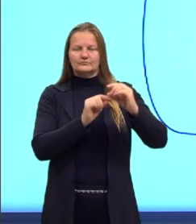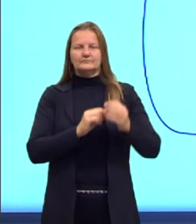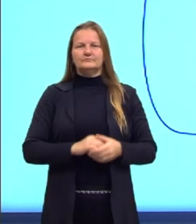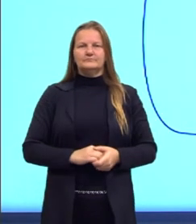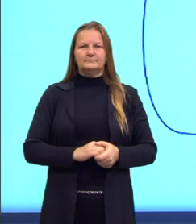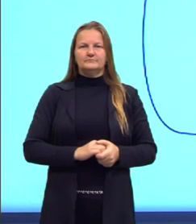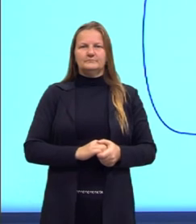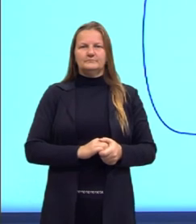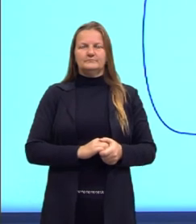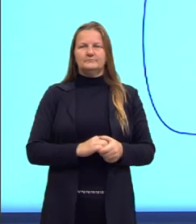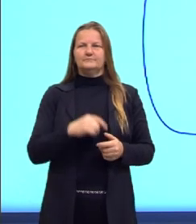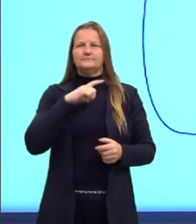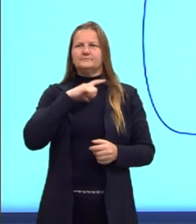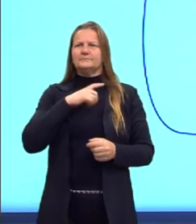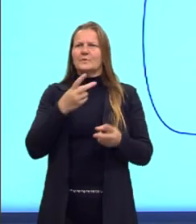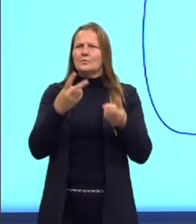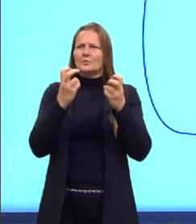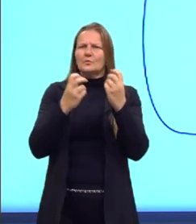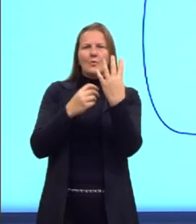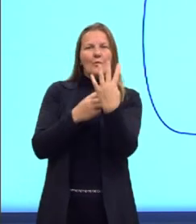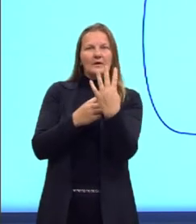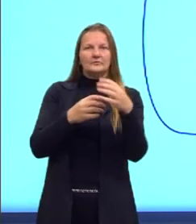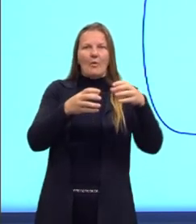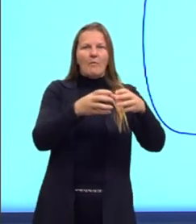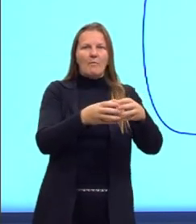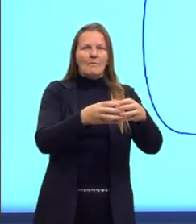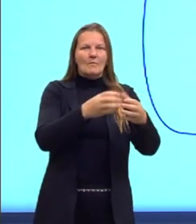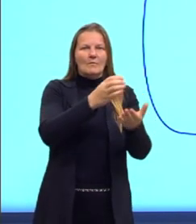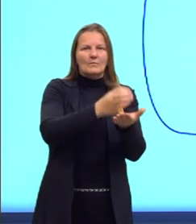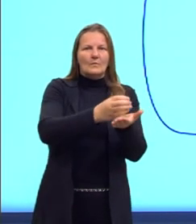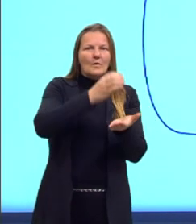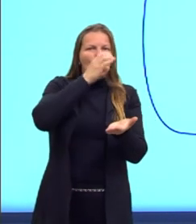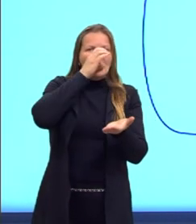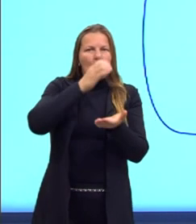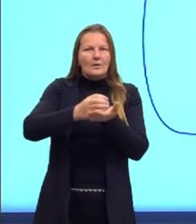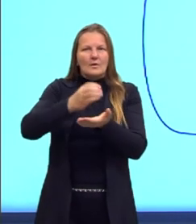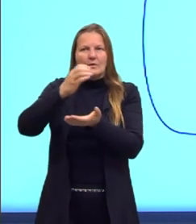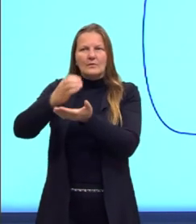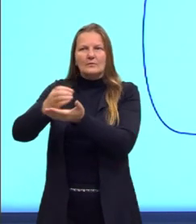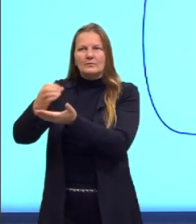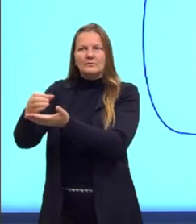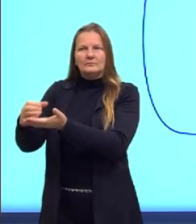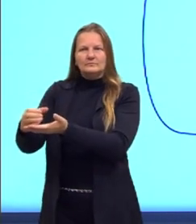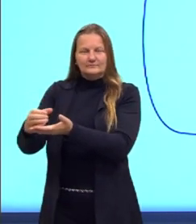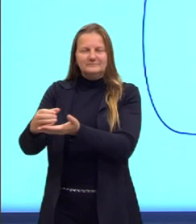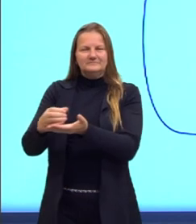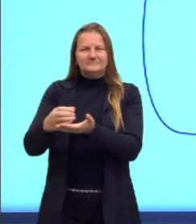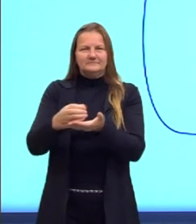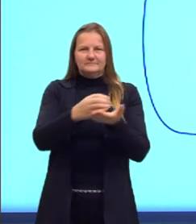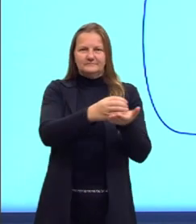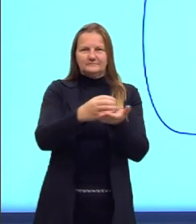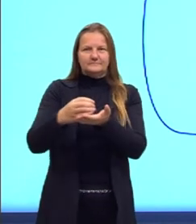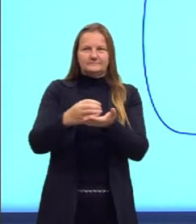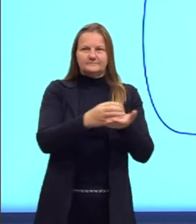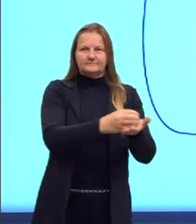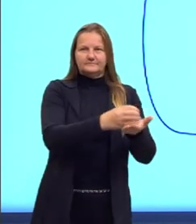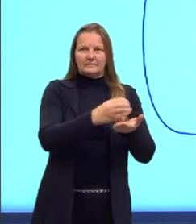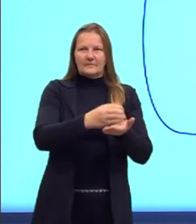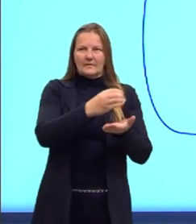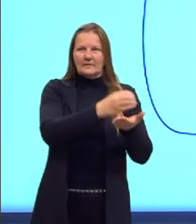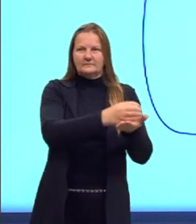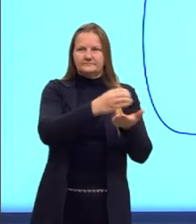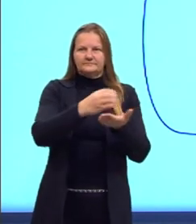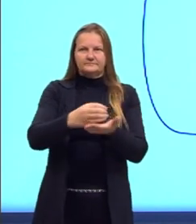a gente tem quatro copos né algumas substâncias aqui um desses copos